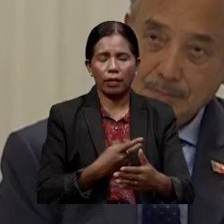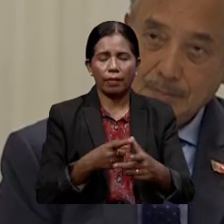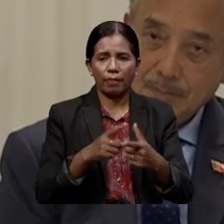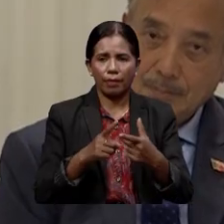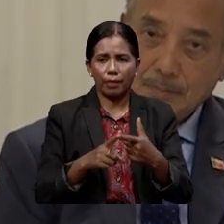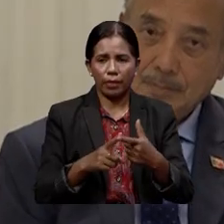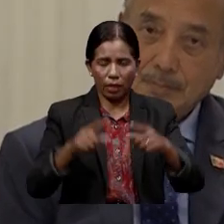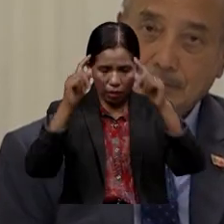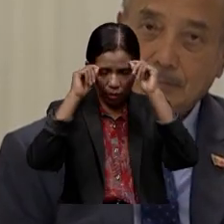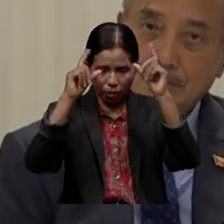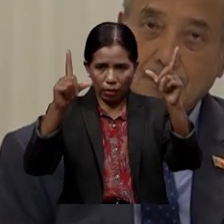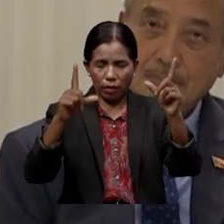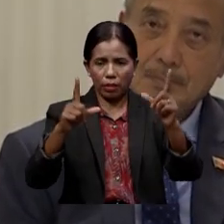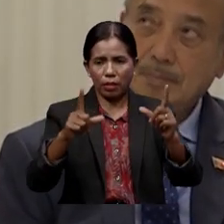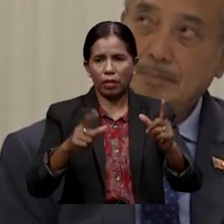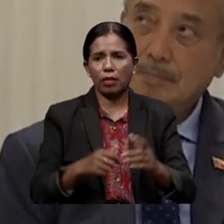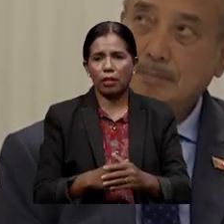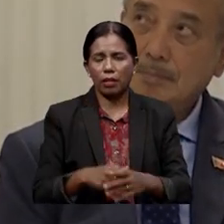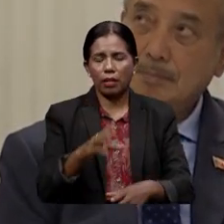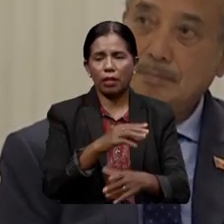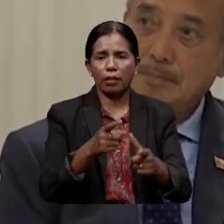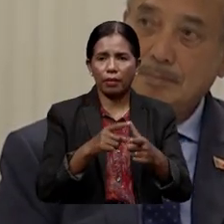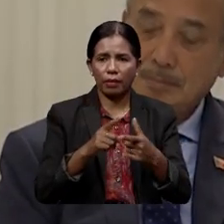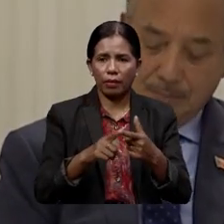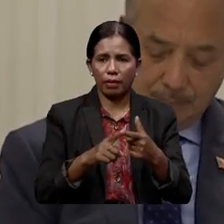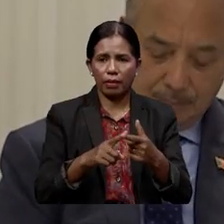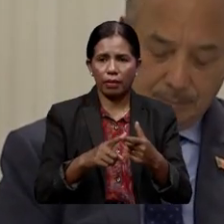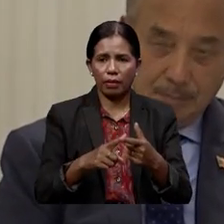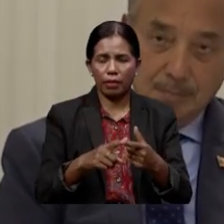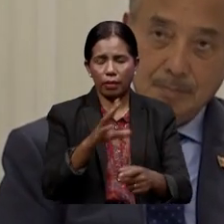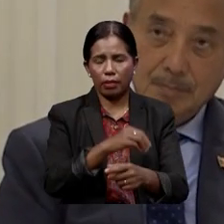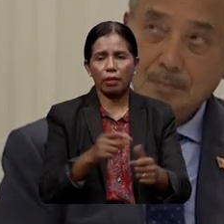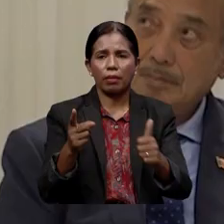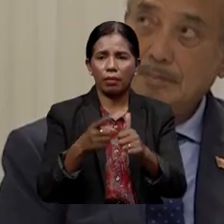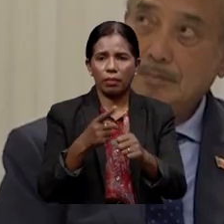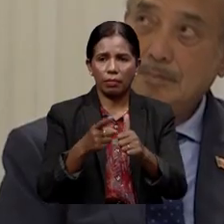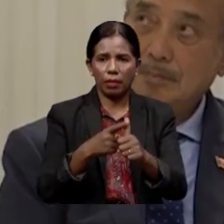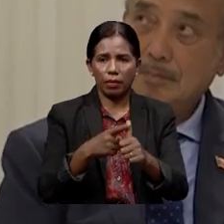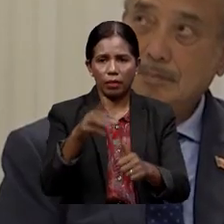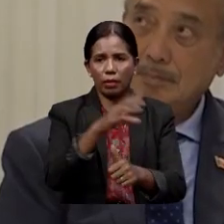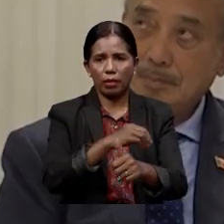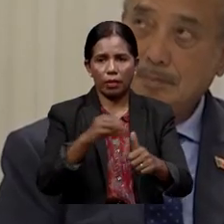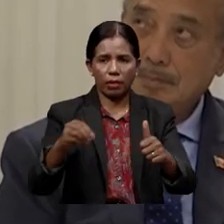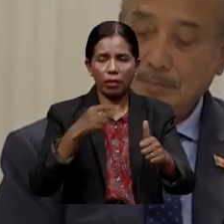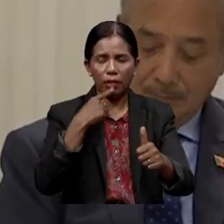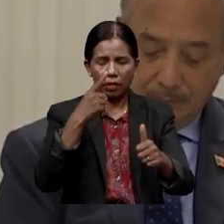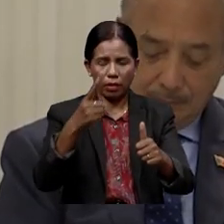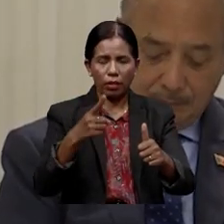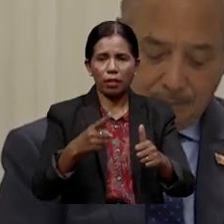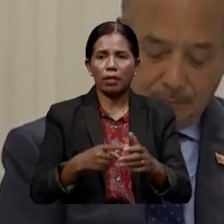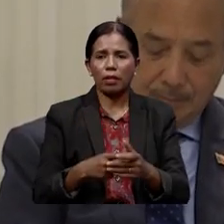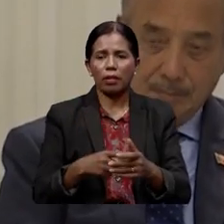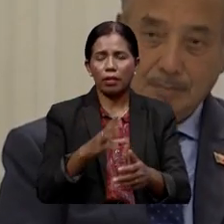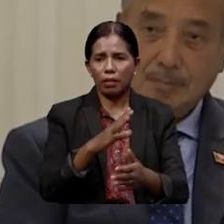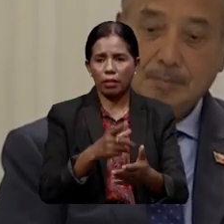a que Timor-Leste vá por diante. E hoje dizia ao Jorge que primeiro está a estratégia dele para levar por diante os seus